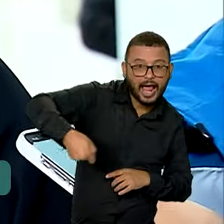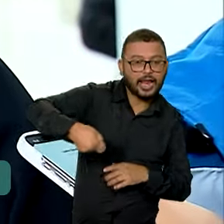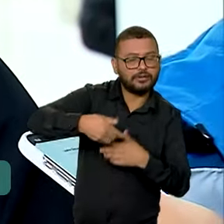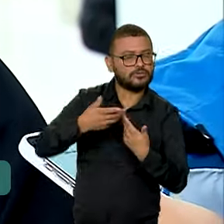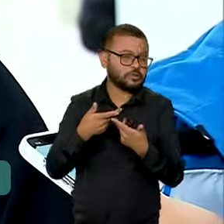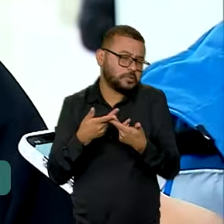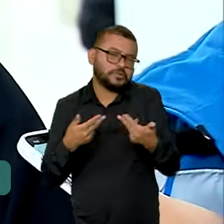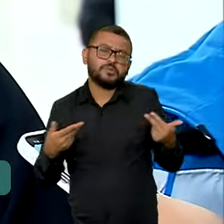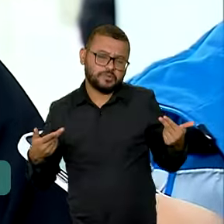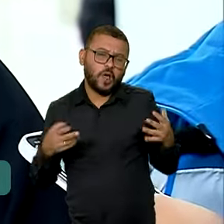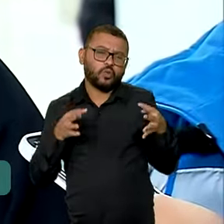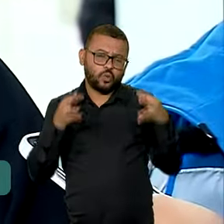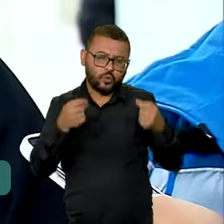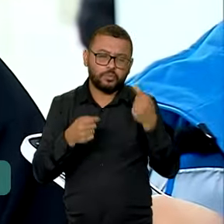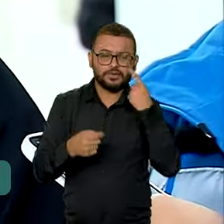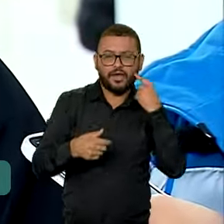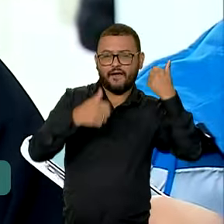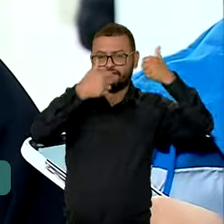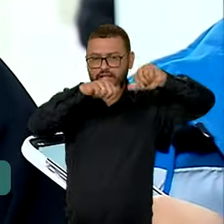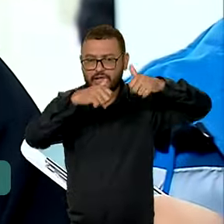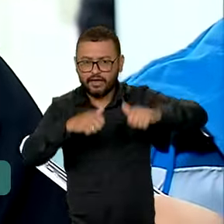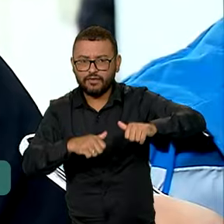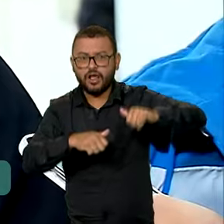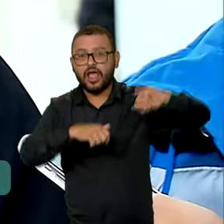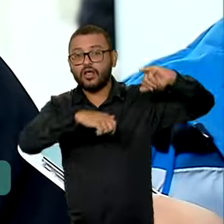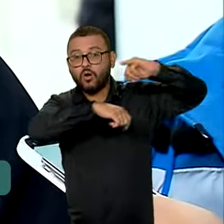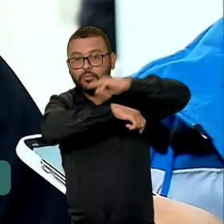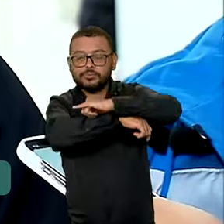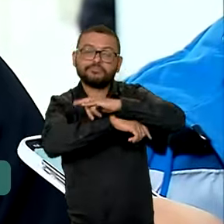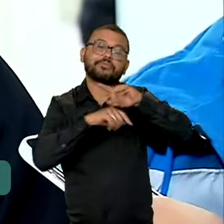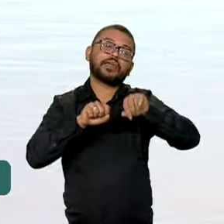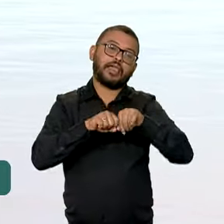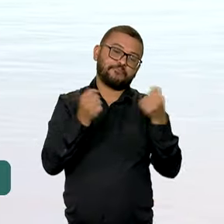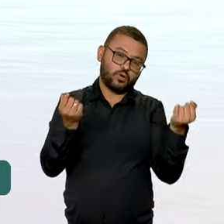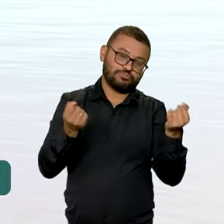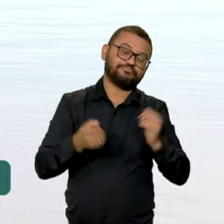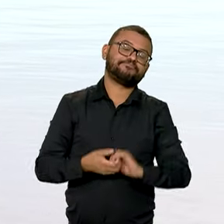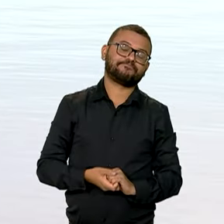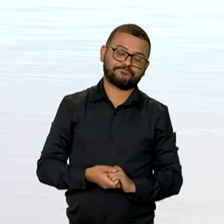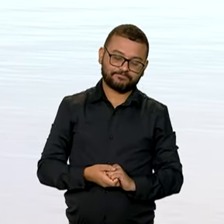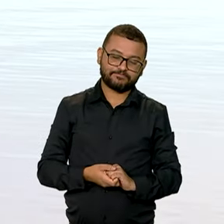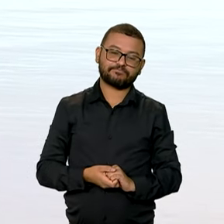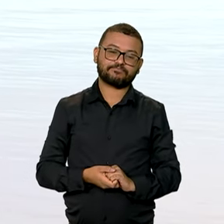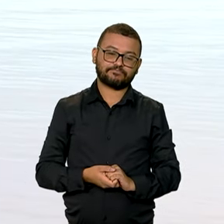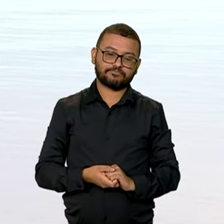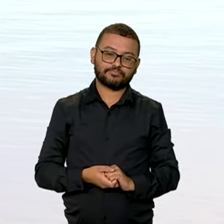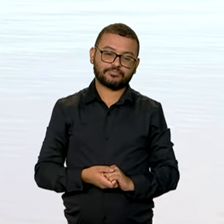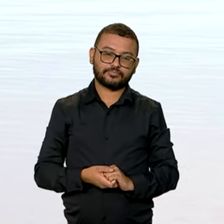vocês imaginarem, né, dentro do aeroporto foi comprometido.